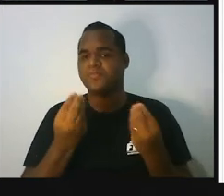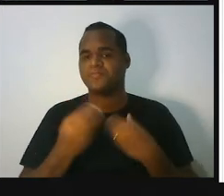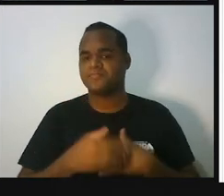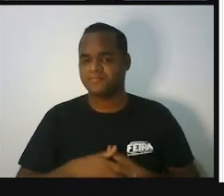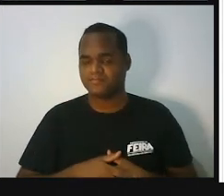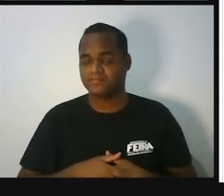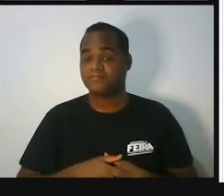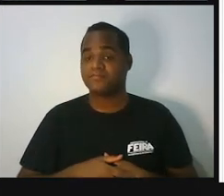qual é a medida